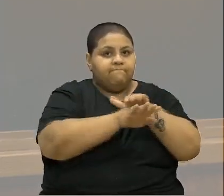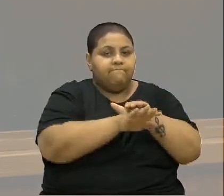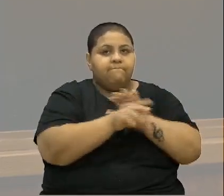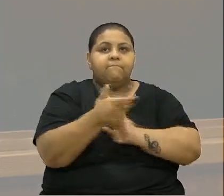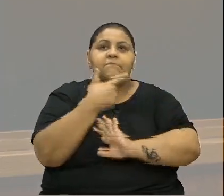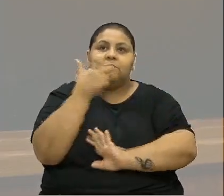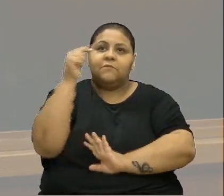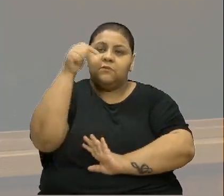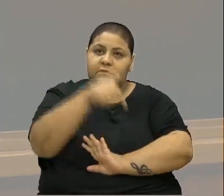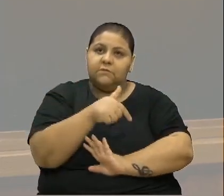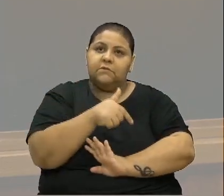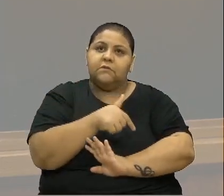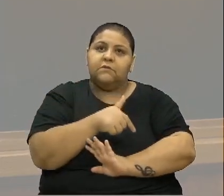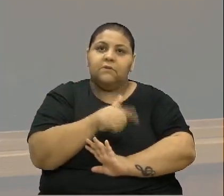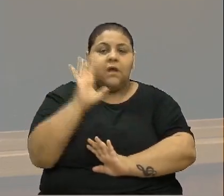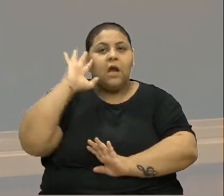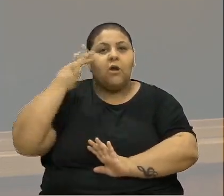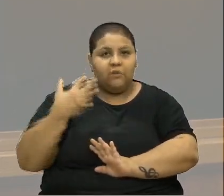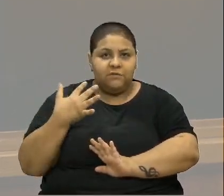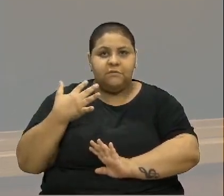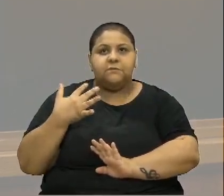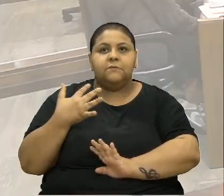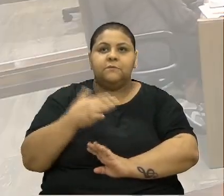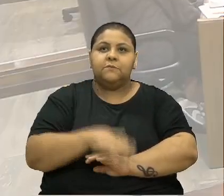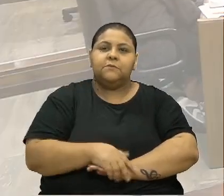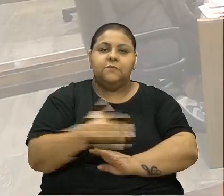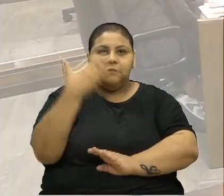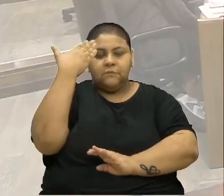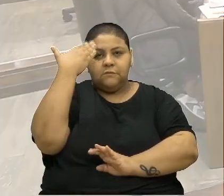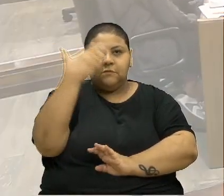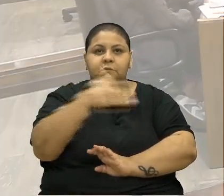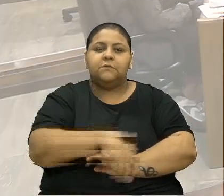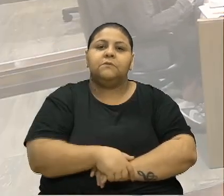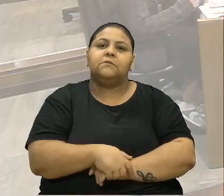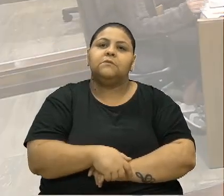falou aqui aconteça. Obrigado, vereadora Rose. Nesse momento...